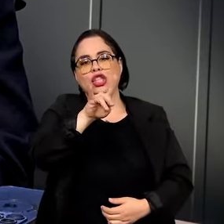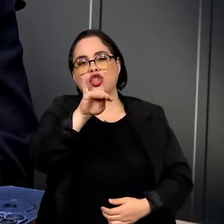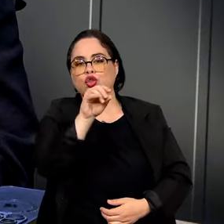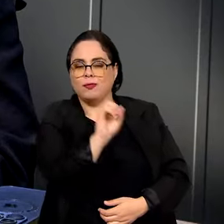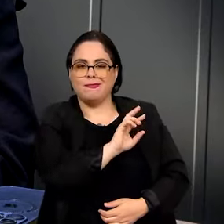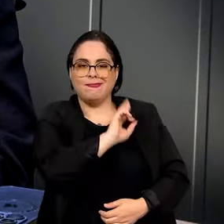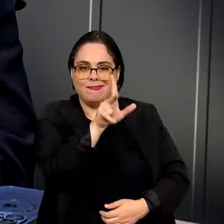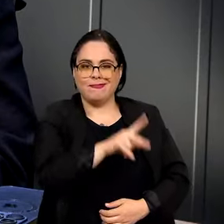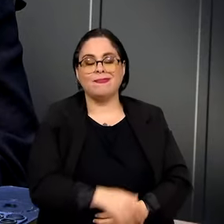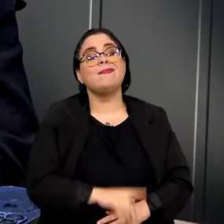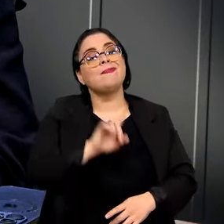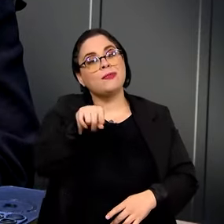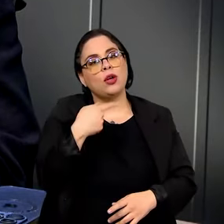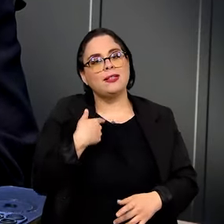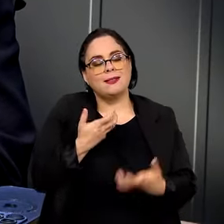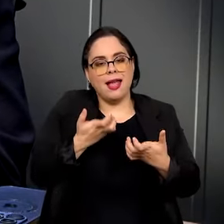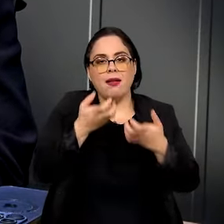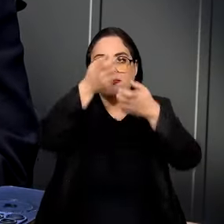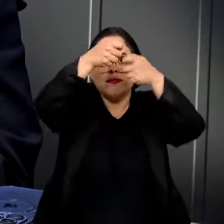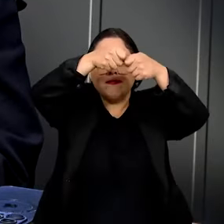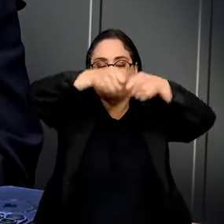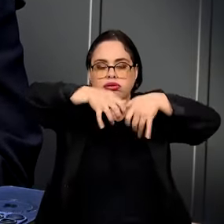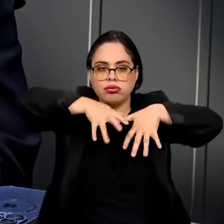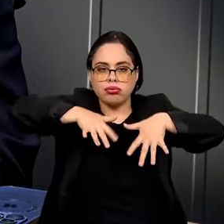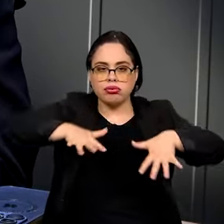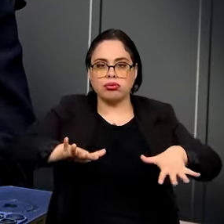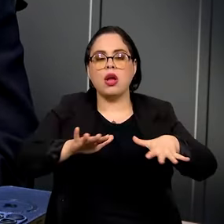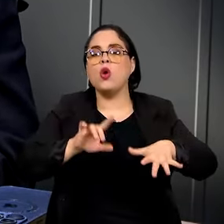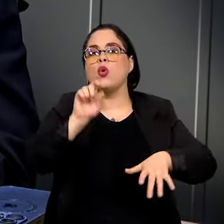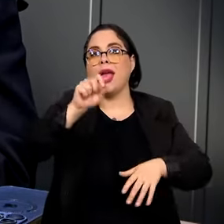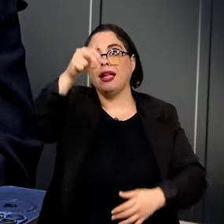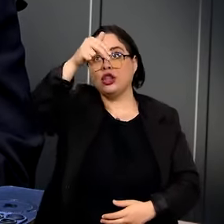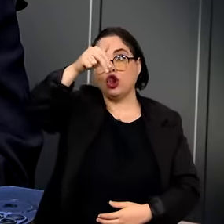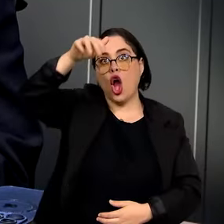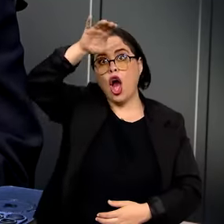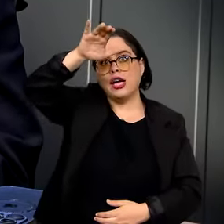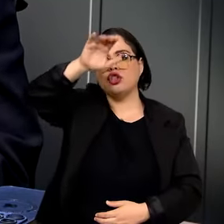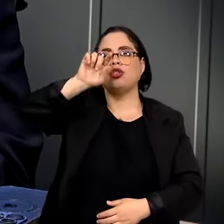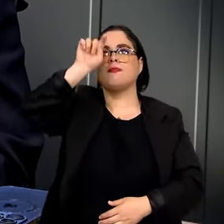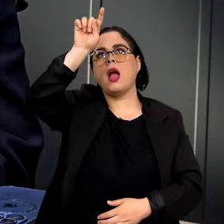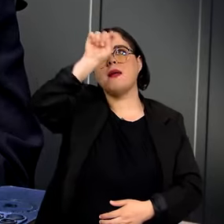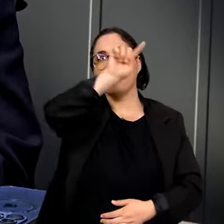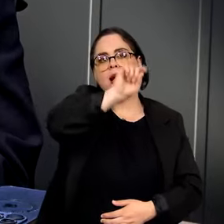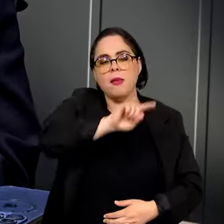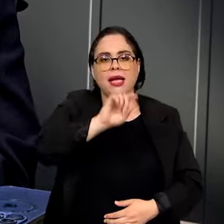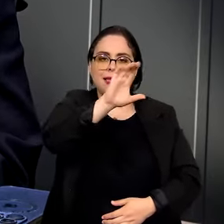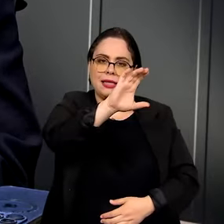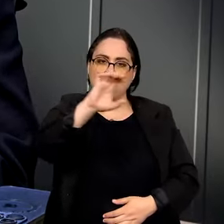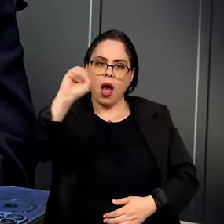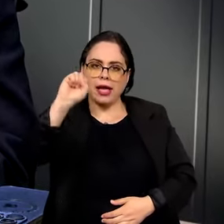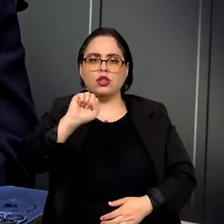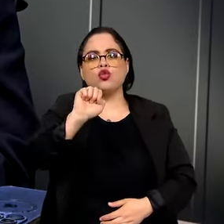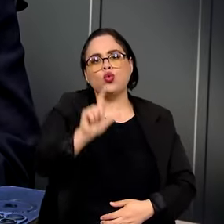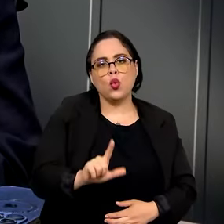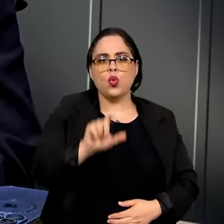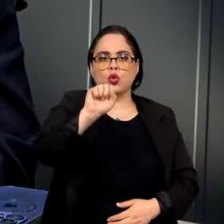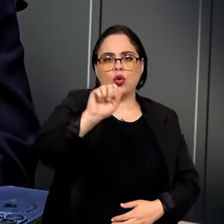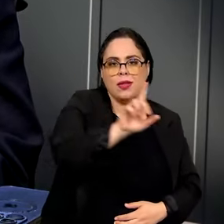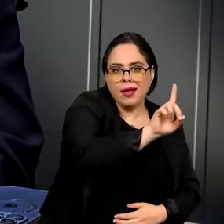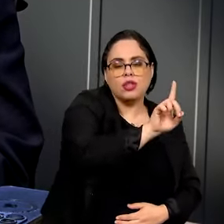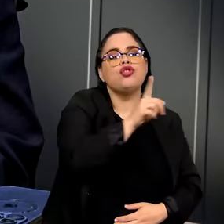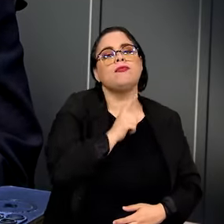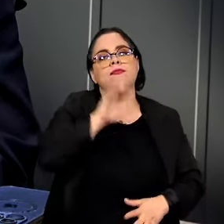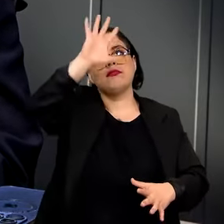eh fazer com essa melhor distribuição fazer faz com que o norte as outras regiões centro-oeste Sul e